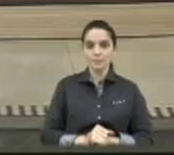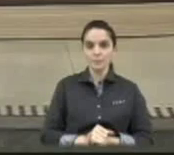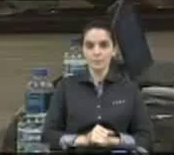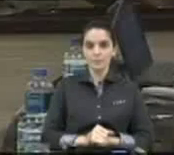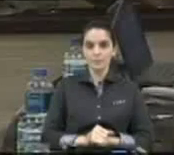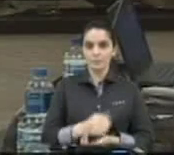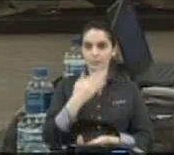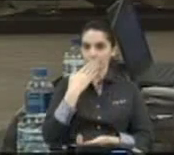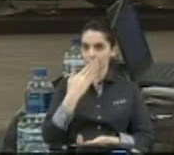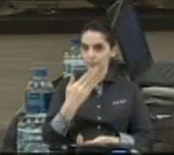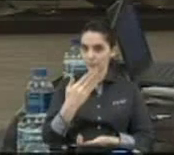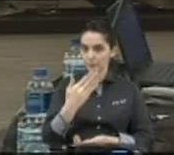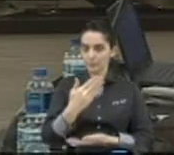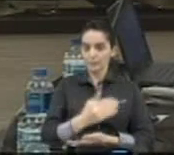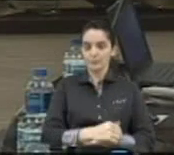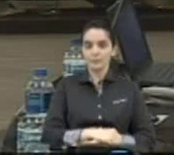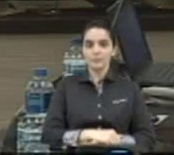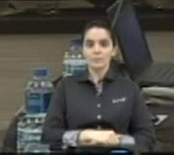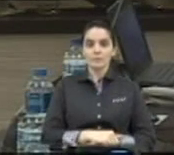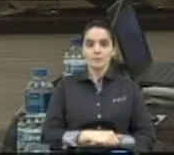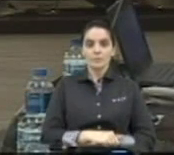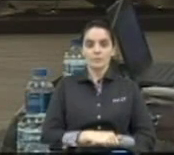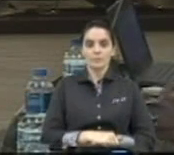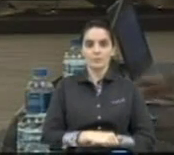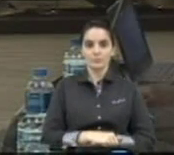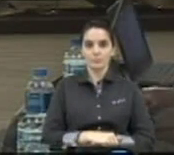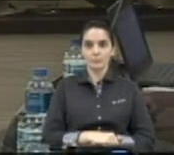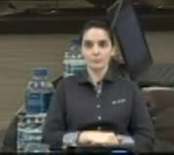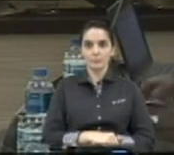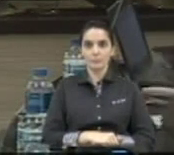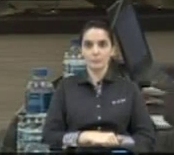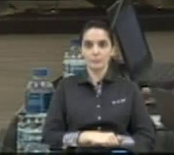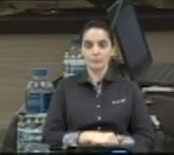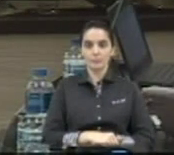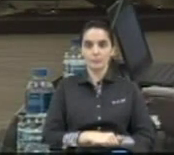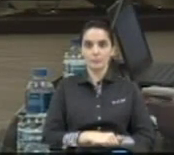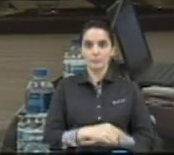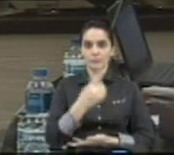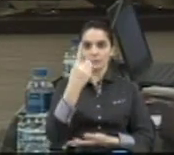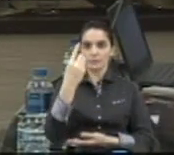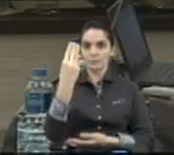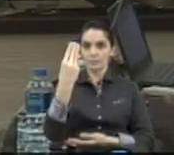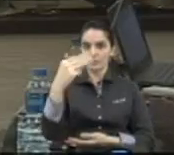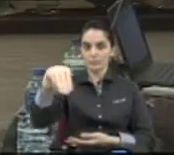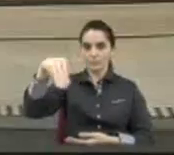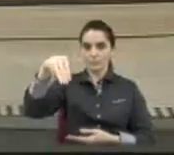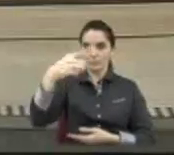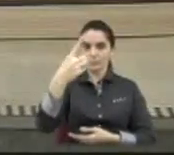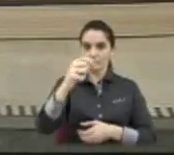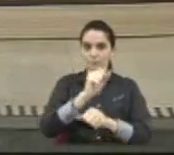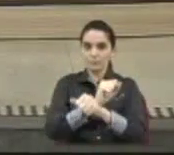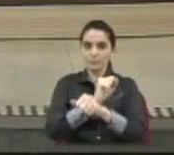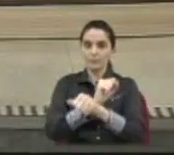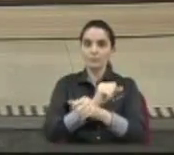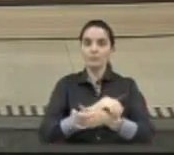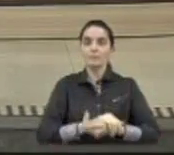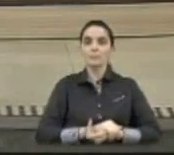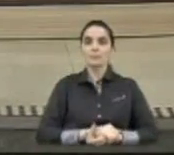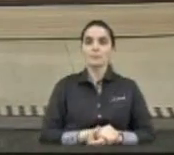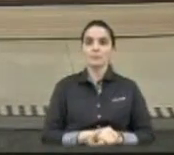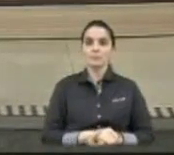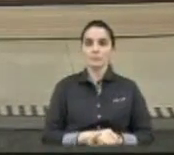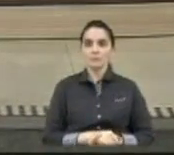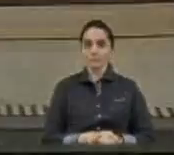Questão de ordem, senhor. Uma questão de ordem é para discutir... Suspensão, um minuto. Está suspenso por um minuto a pedido do vereador